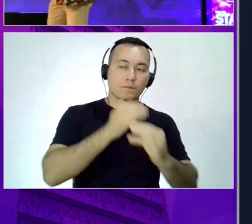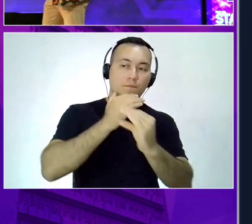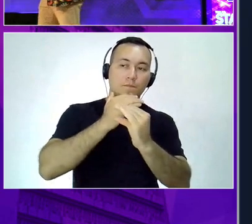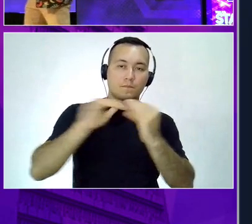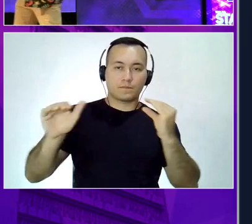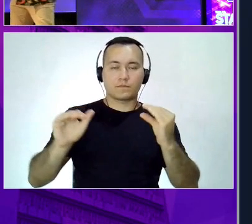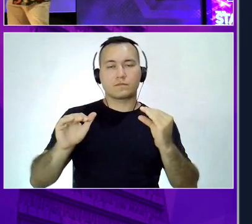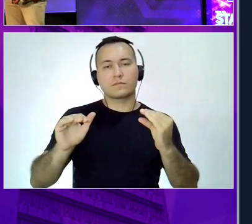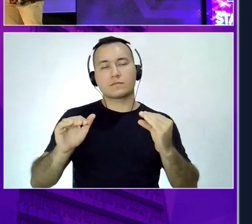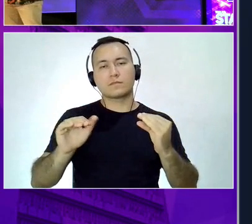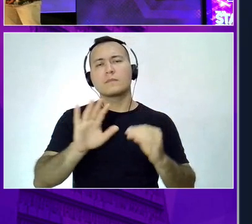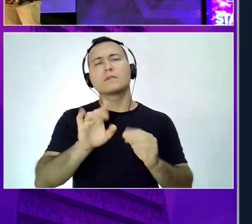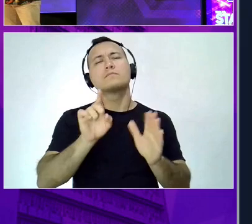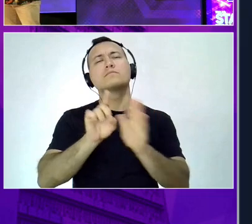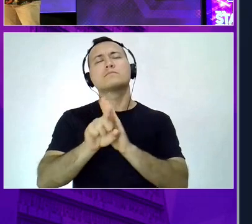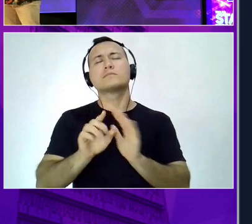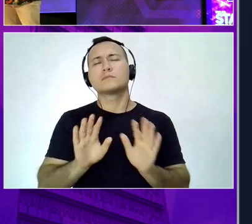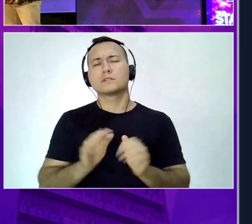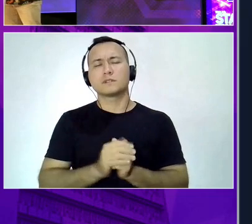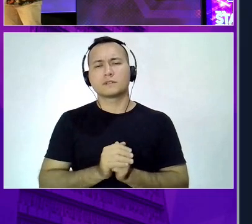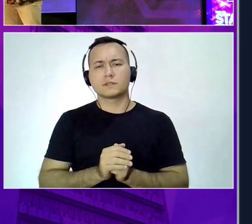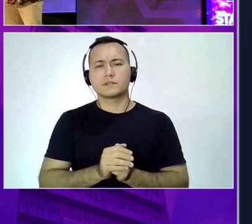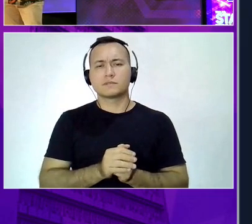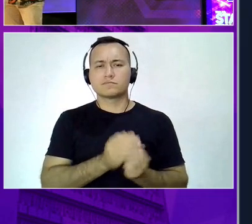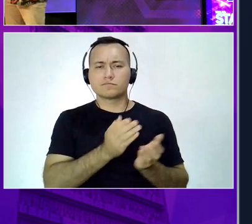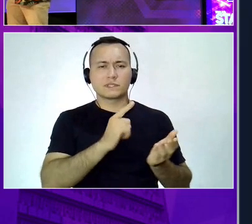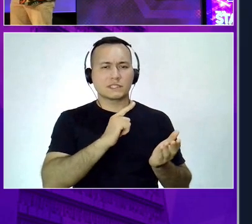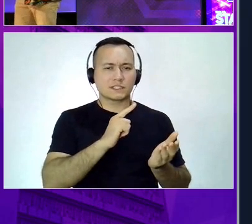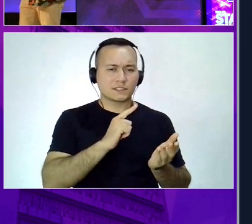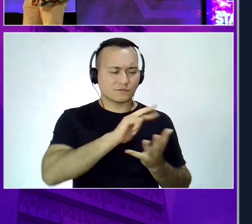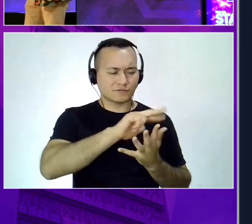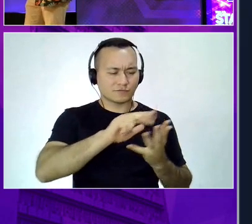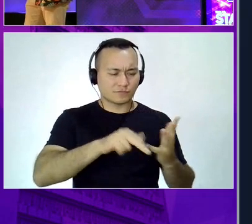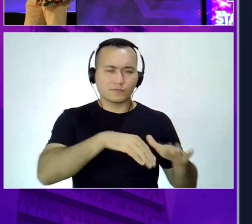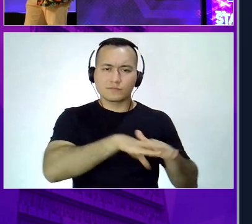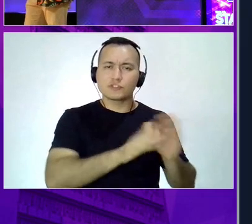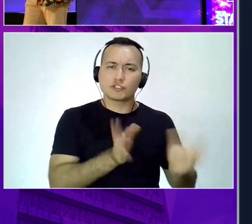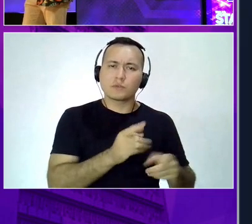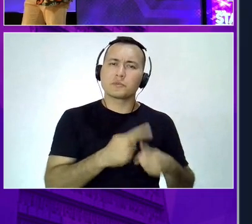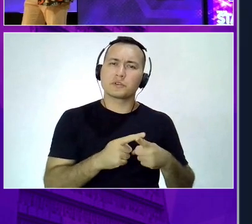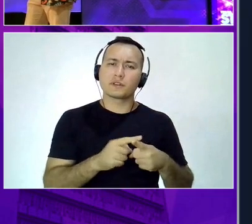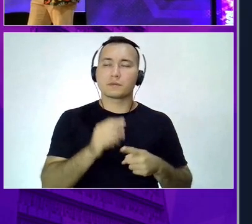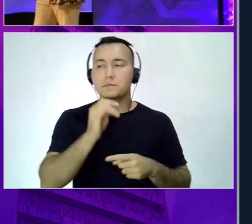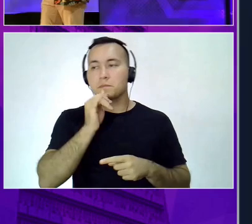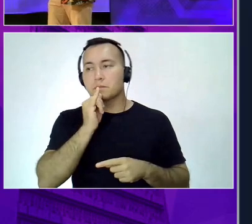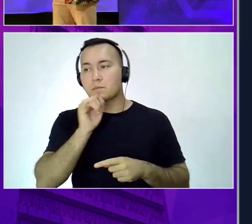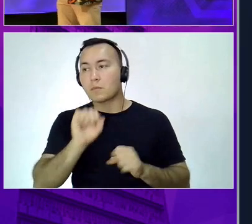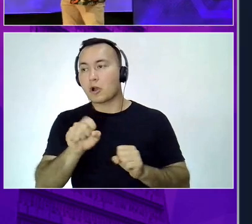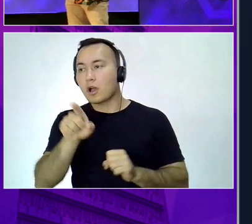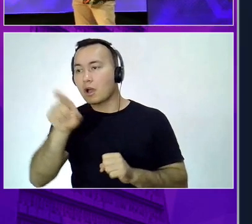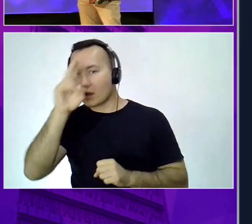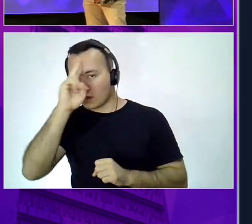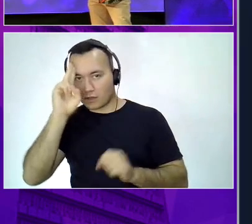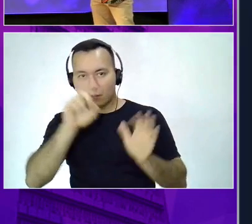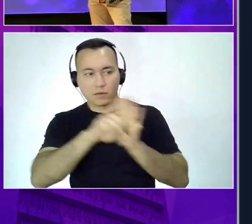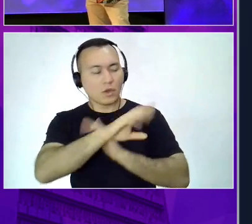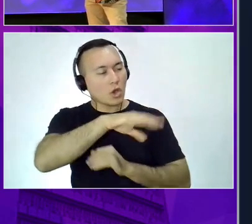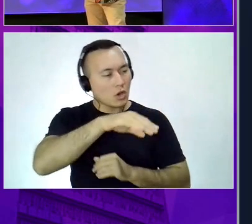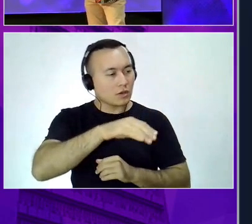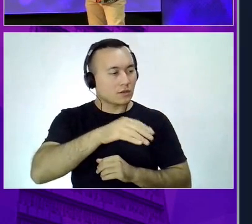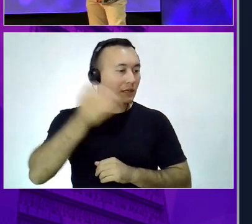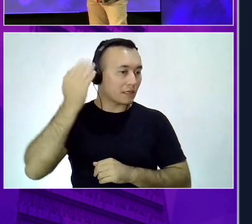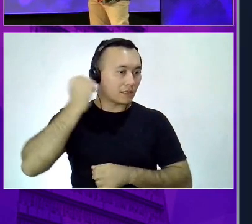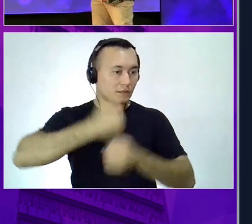A segunda pergunta que o usuário faz, ele pergunta quem que ganhou o Mundial de 2020, né? Aí ele fala que foi o Los